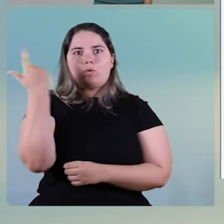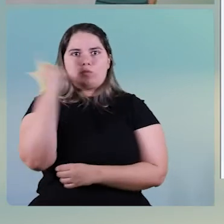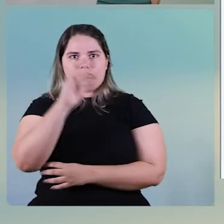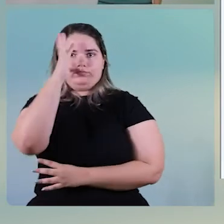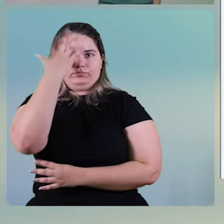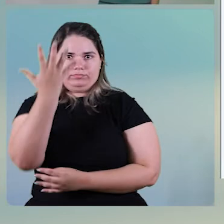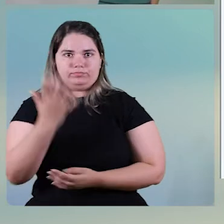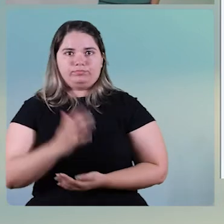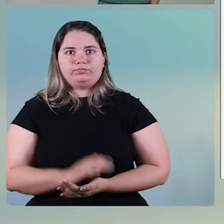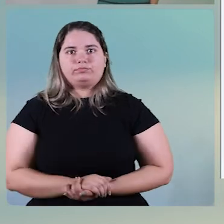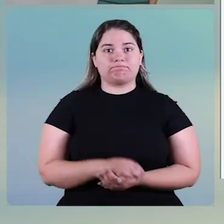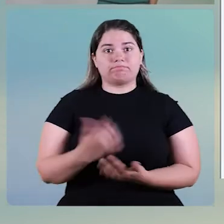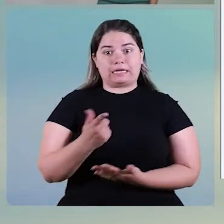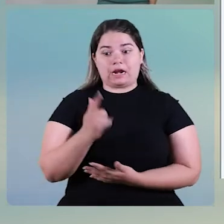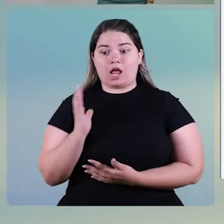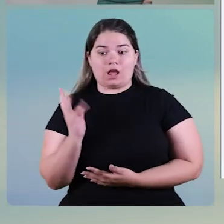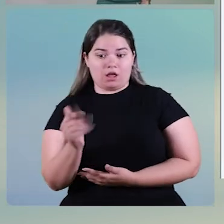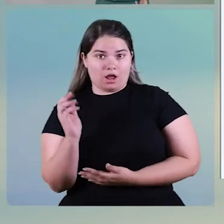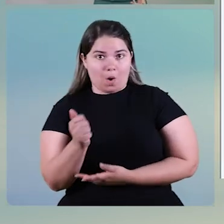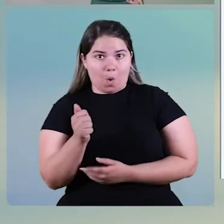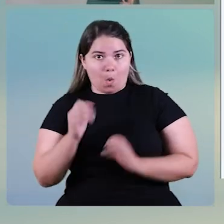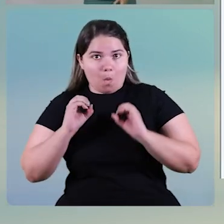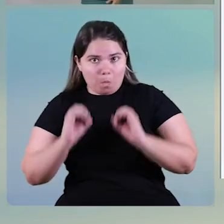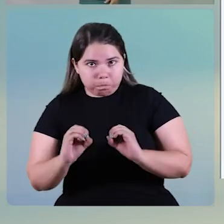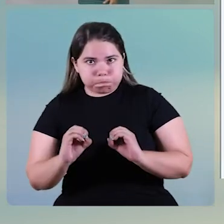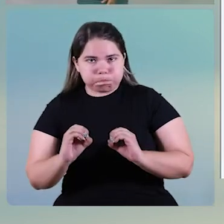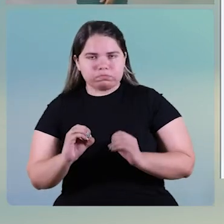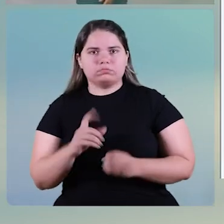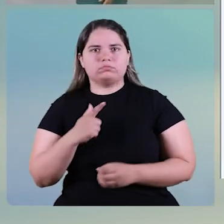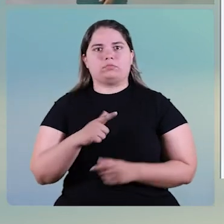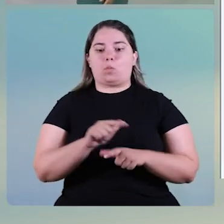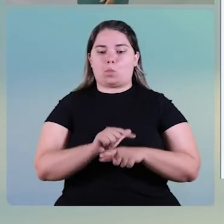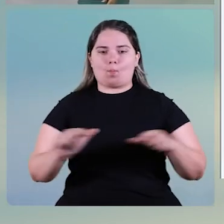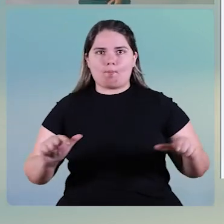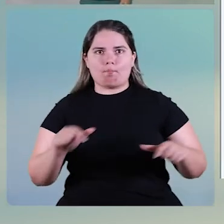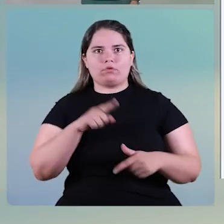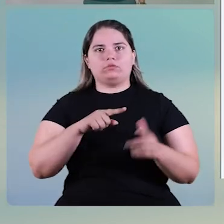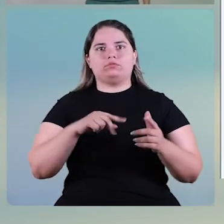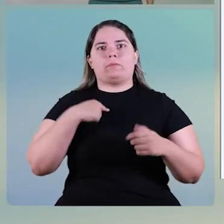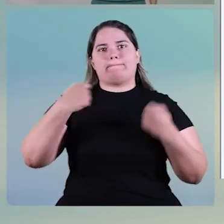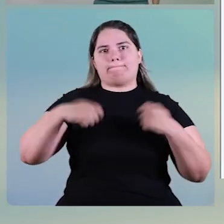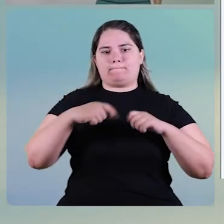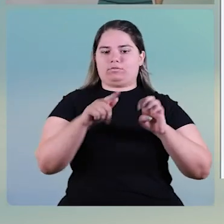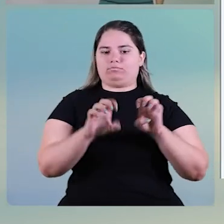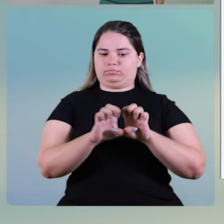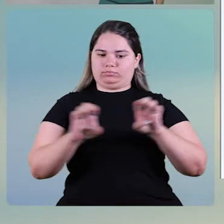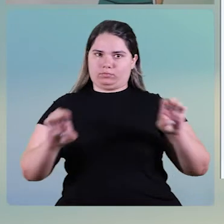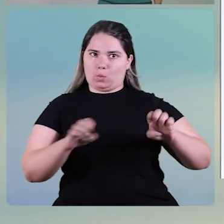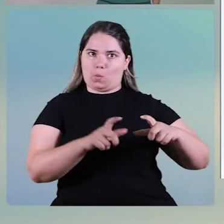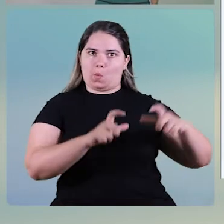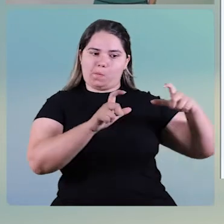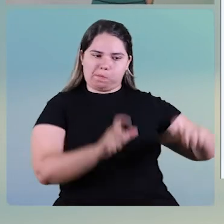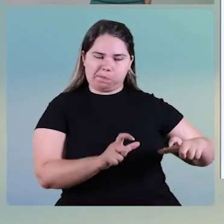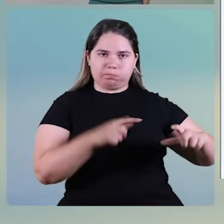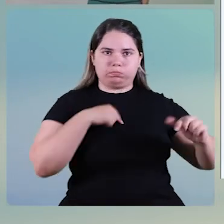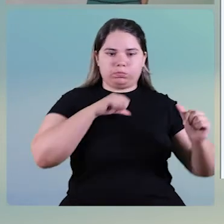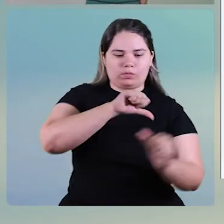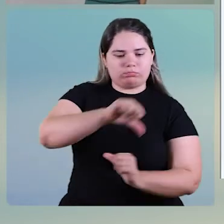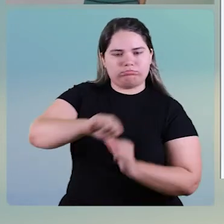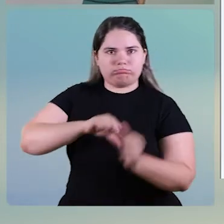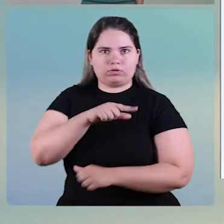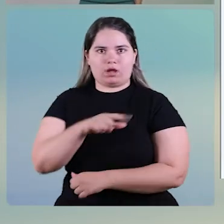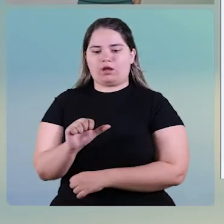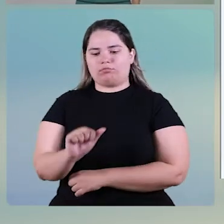trajeto. Quando a aceleração é nula, você pega a equação da posição